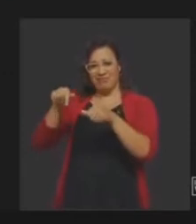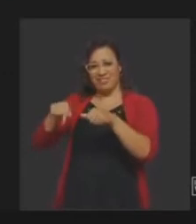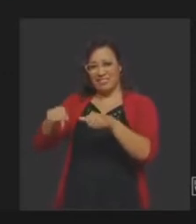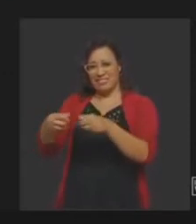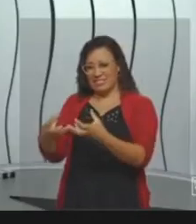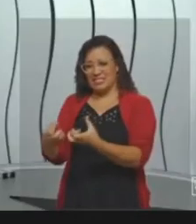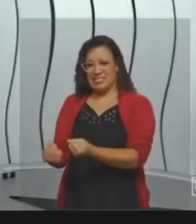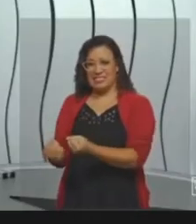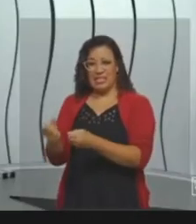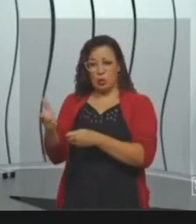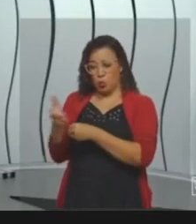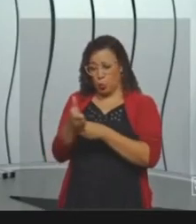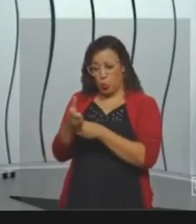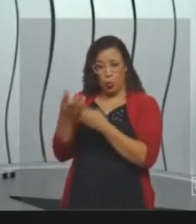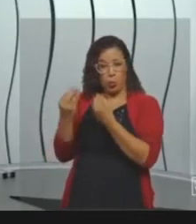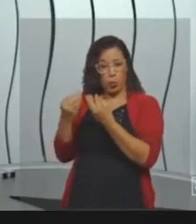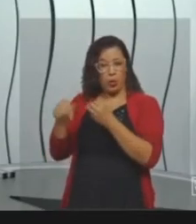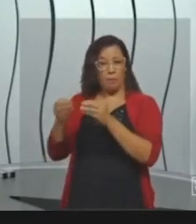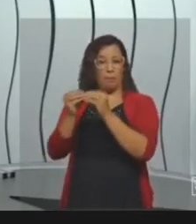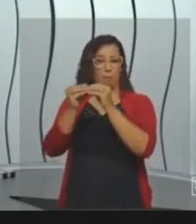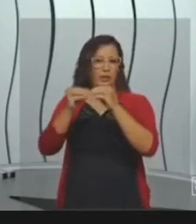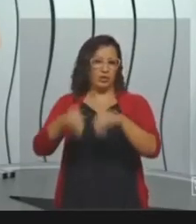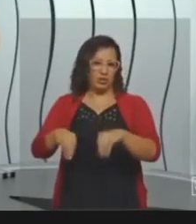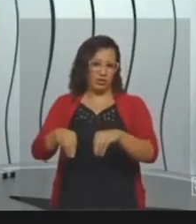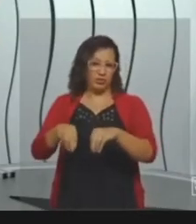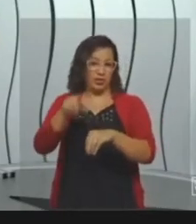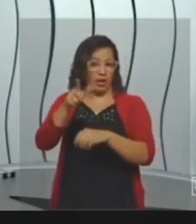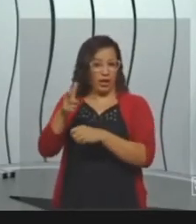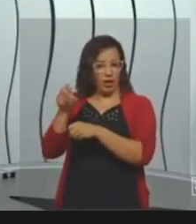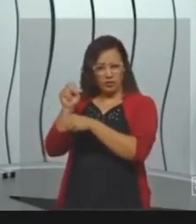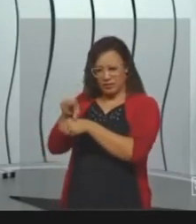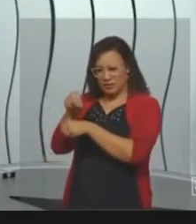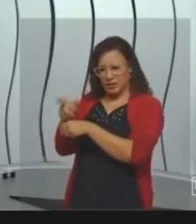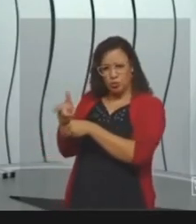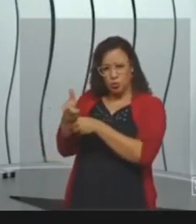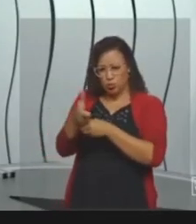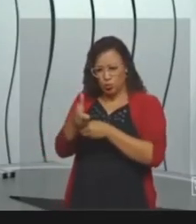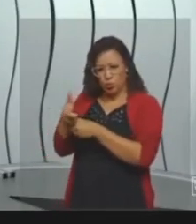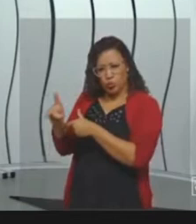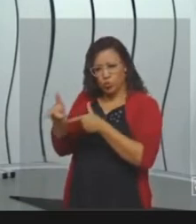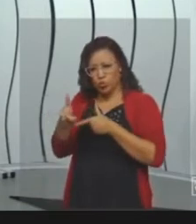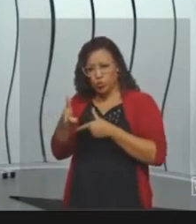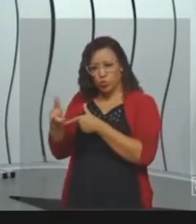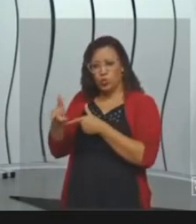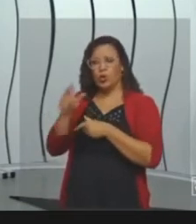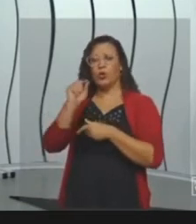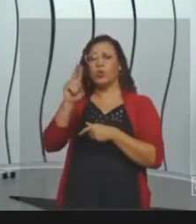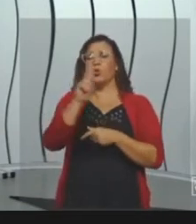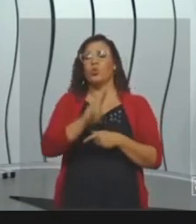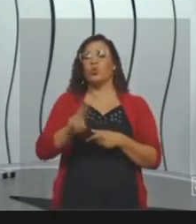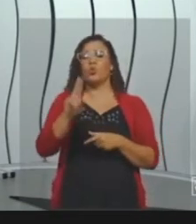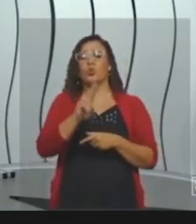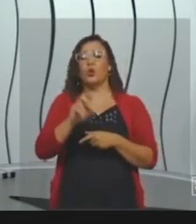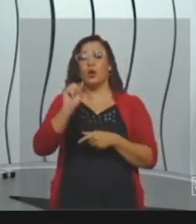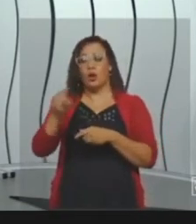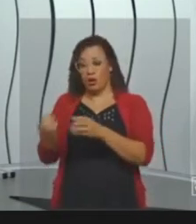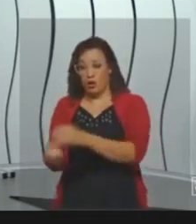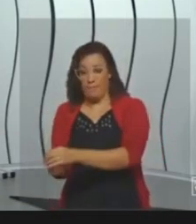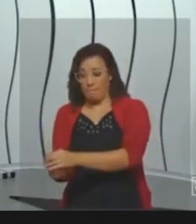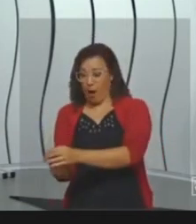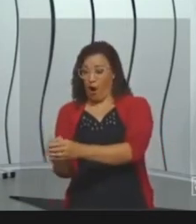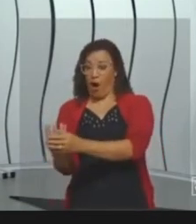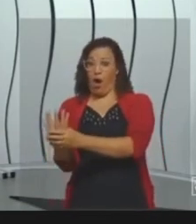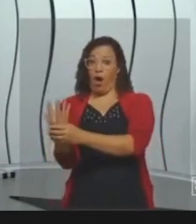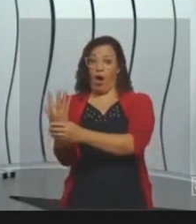quando usado em grande quantidade. Os fertilizantes, eles servem para proporcionar à planta um crescimento mais